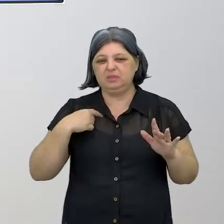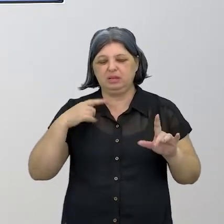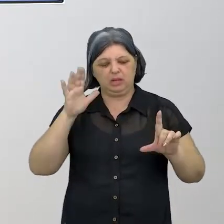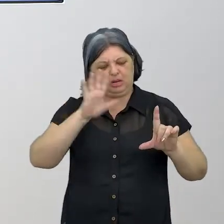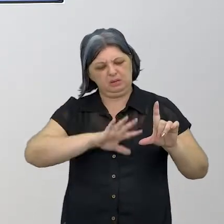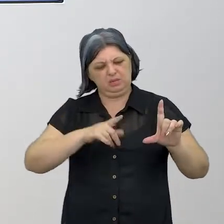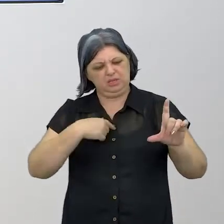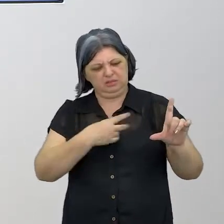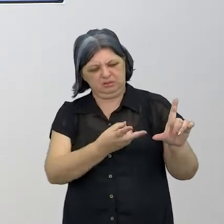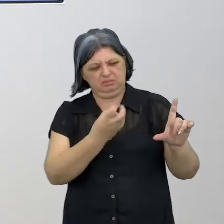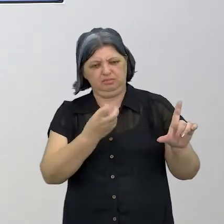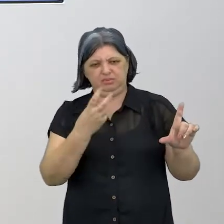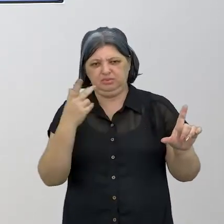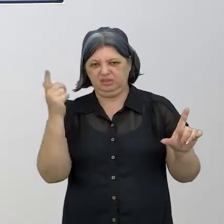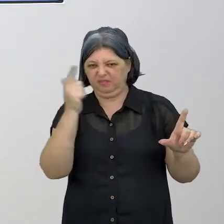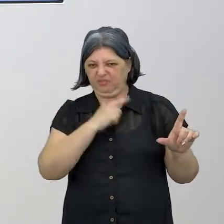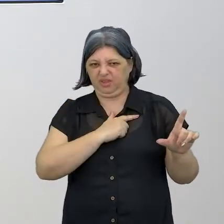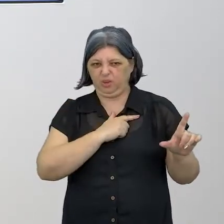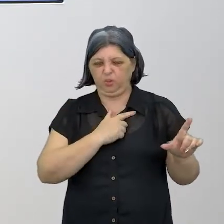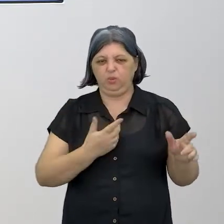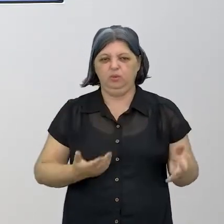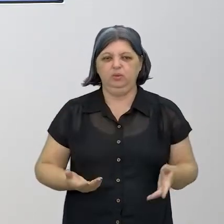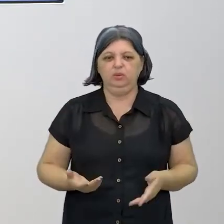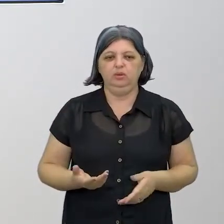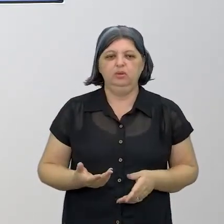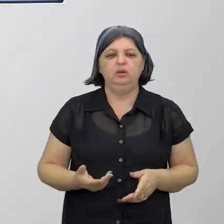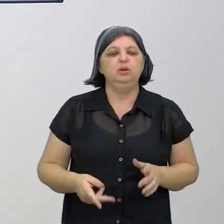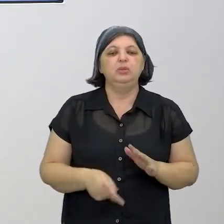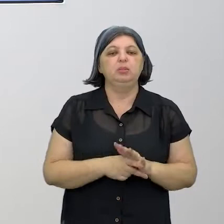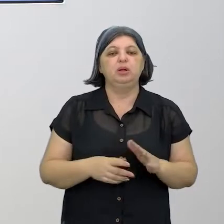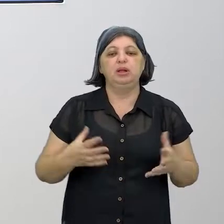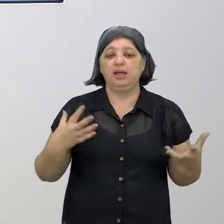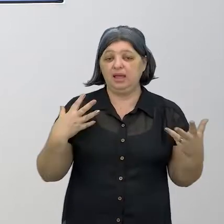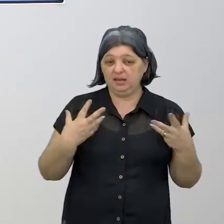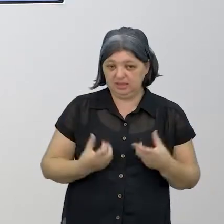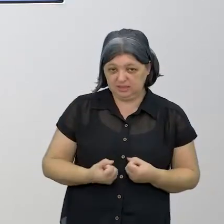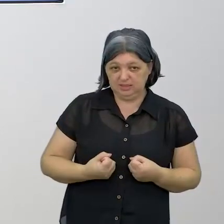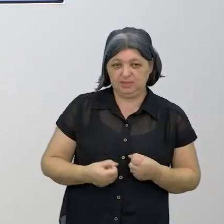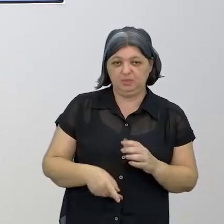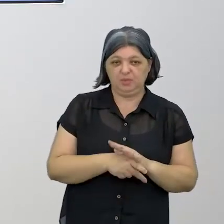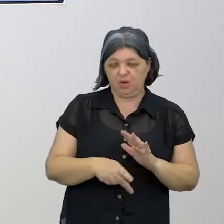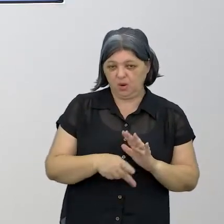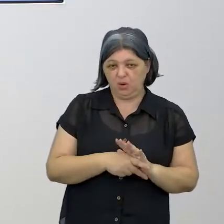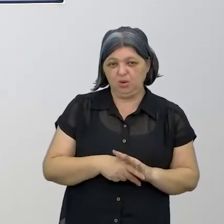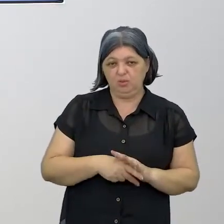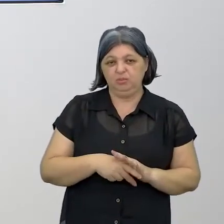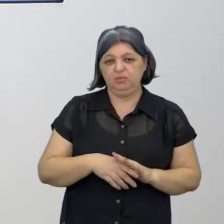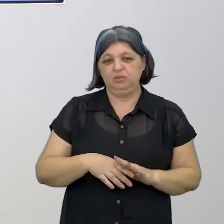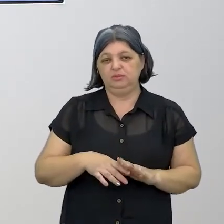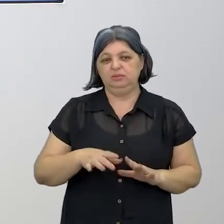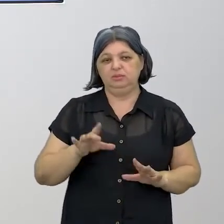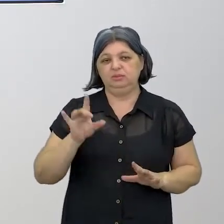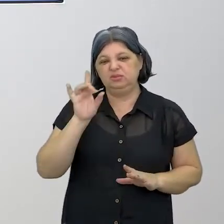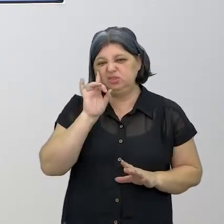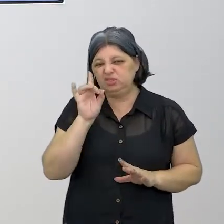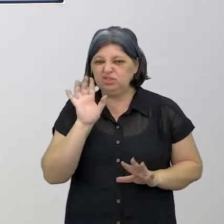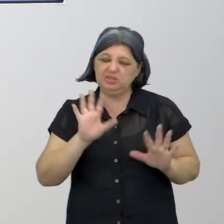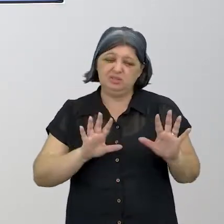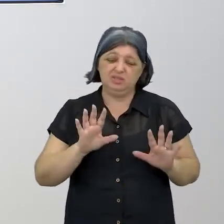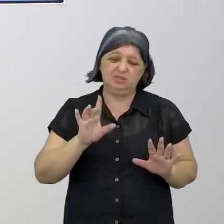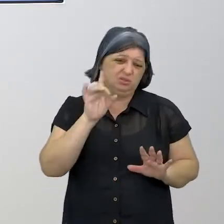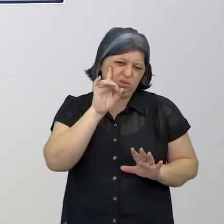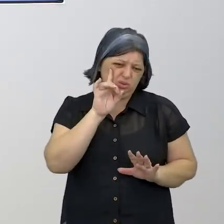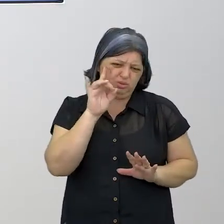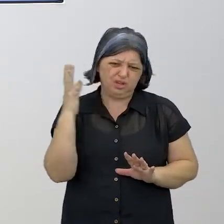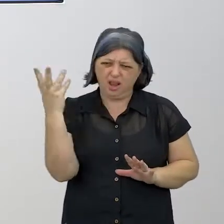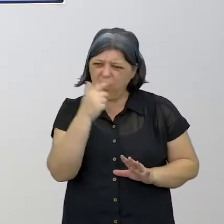vi até, tá na moda um Reels falando sobre aceitar que a beleza é sazonal, não é todos os dias que você tá lindo e maravilhoso.